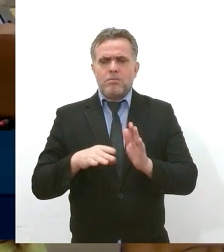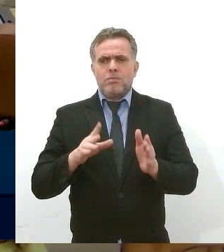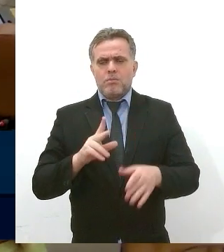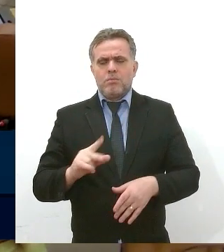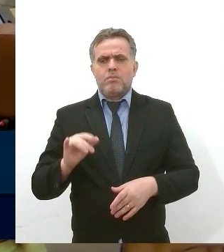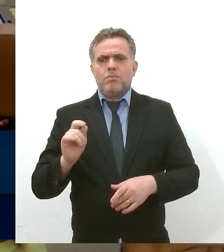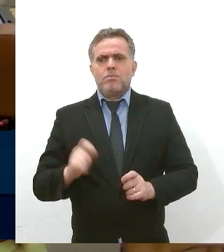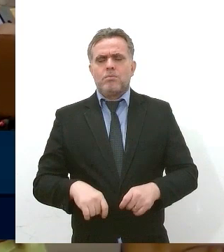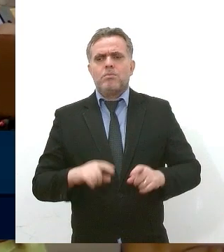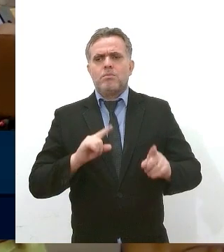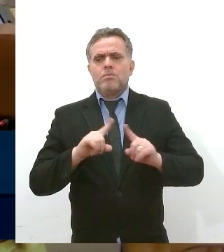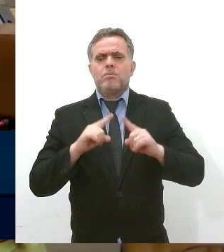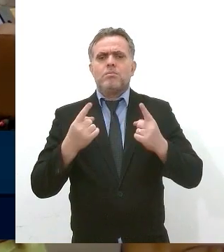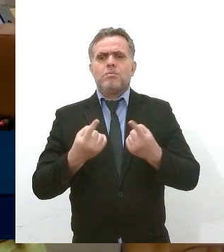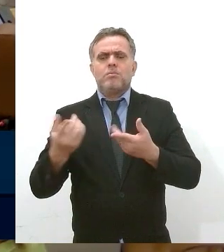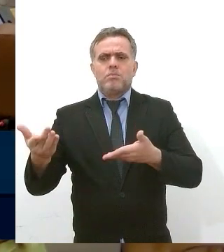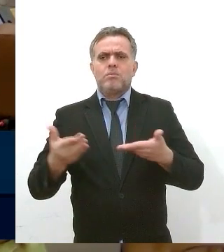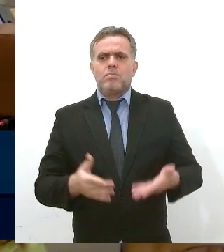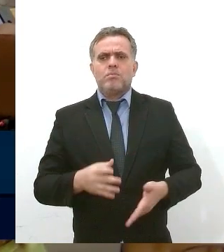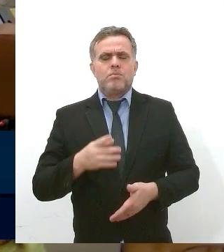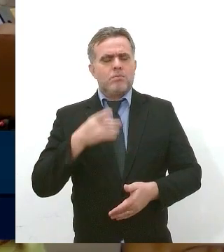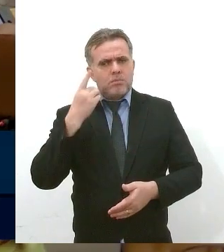deputado Marcelo Sobral.